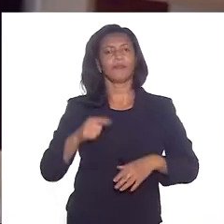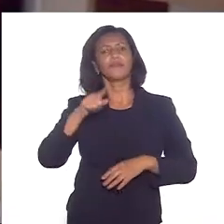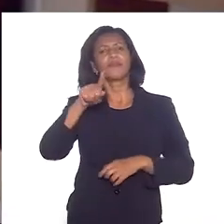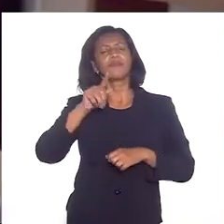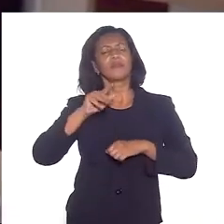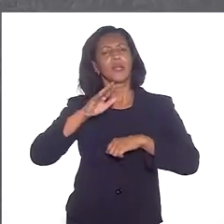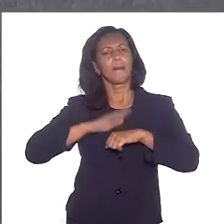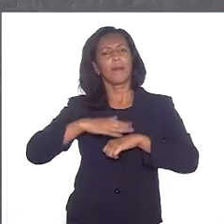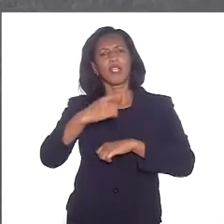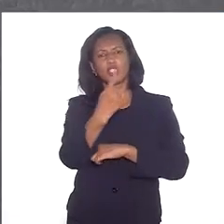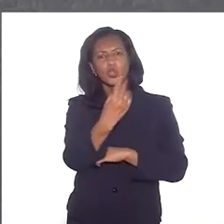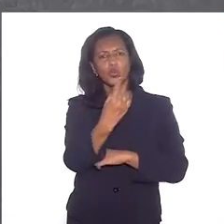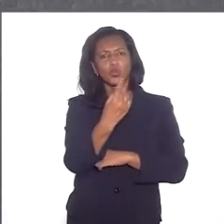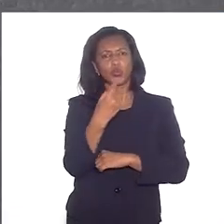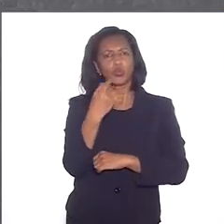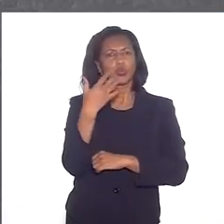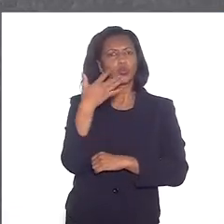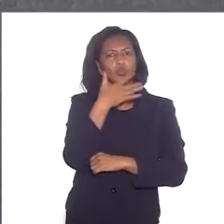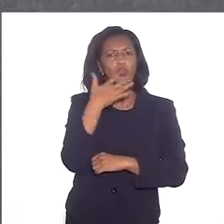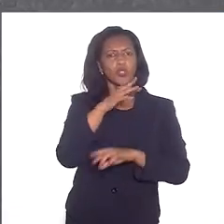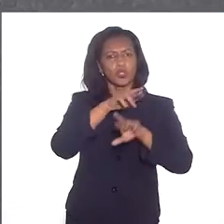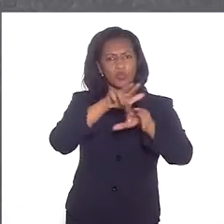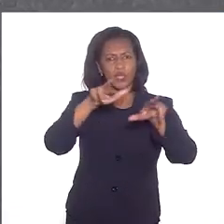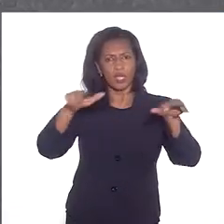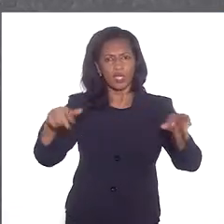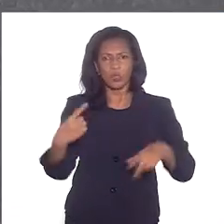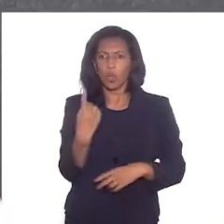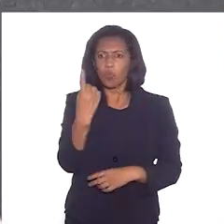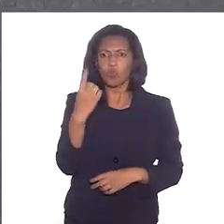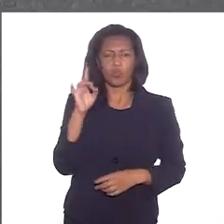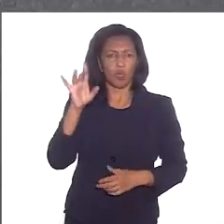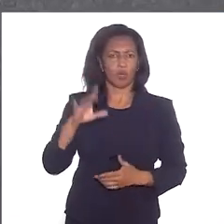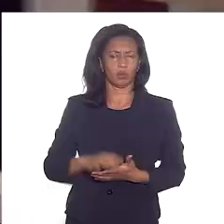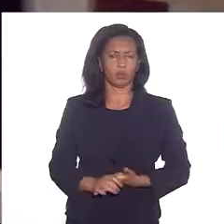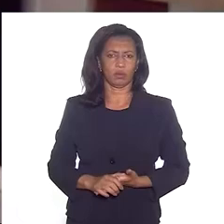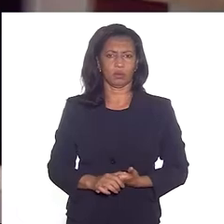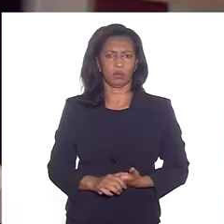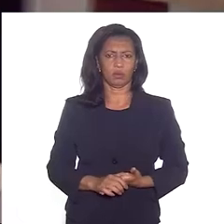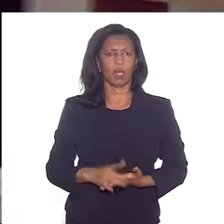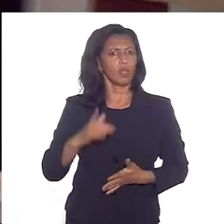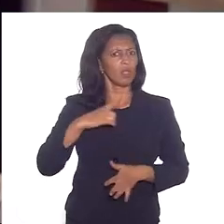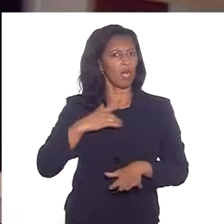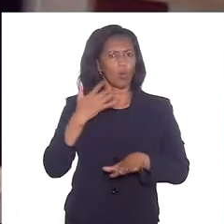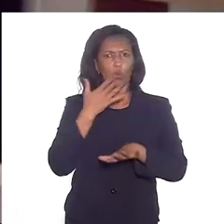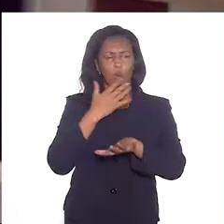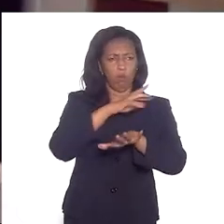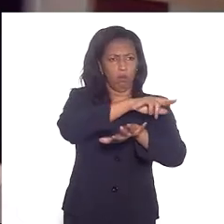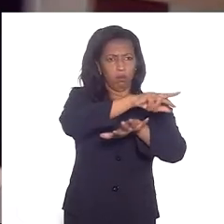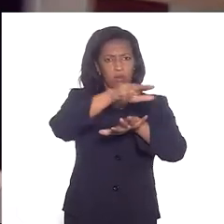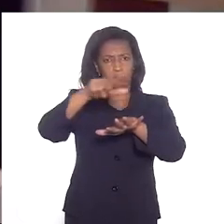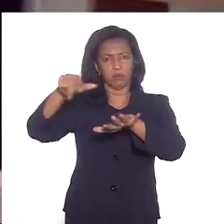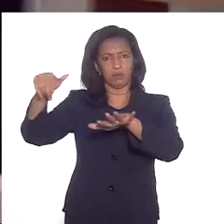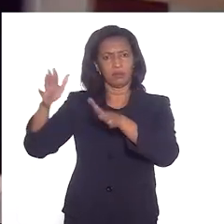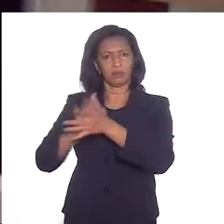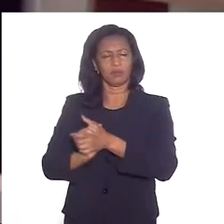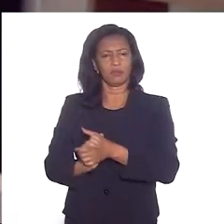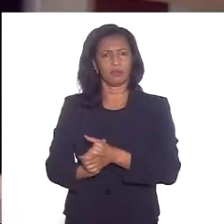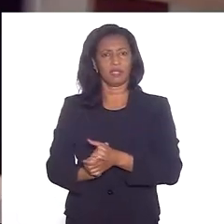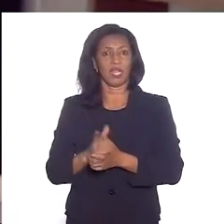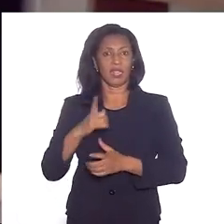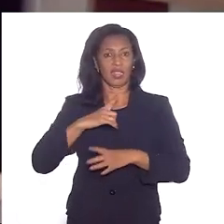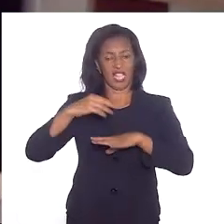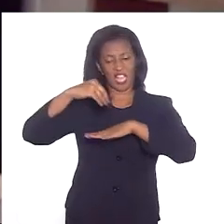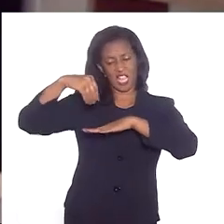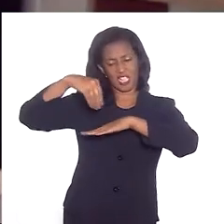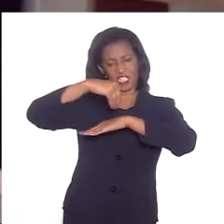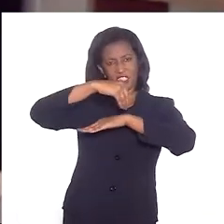Vocês fazem mais de um sabor ou é um sabor, é um tipo só? Tem vários sabores, tem o de grãos, que